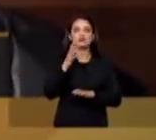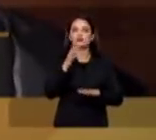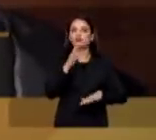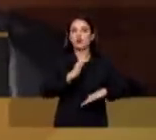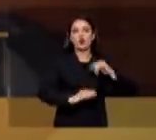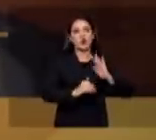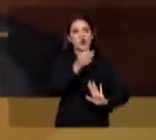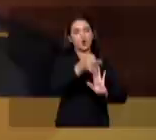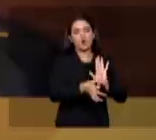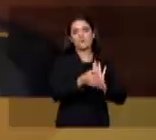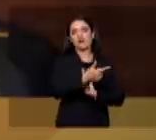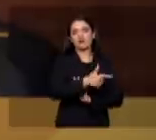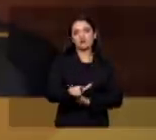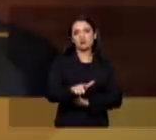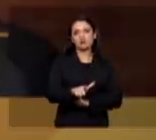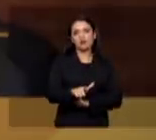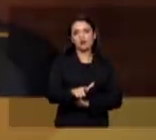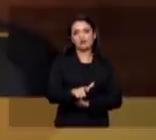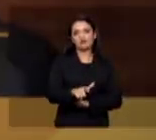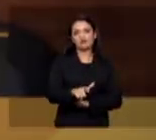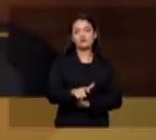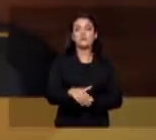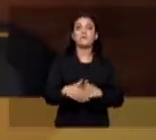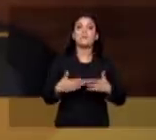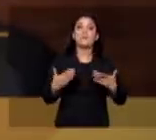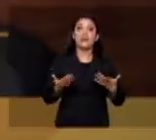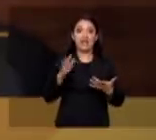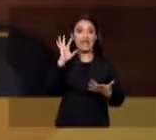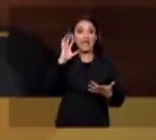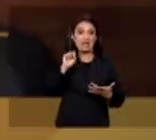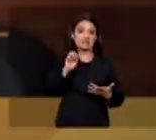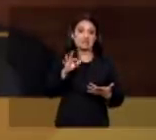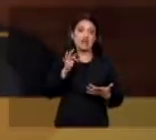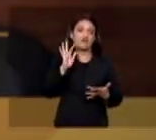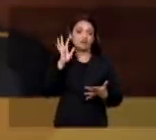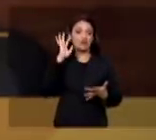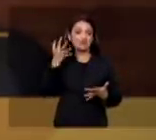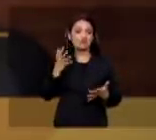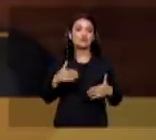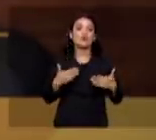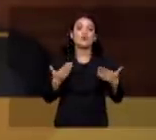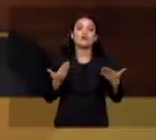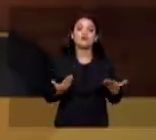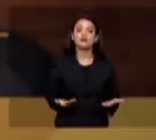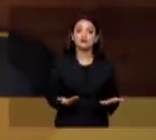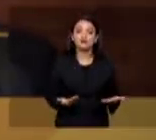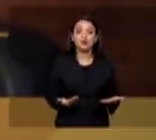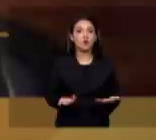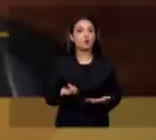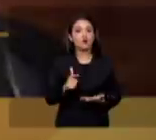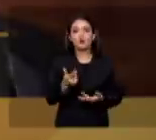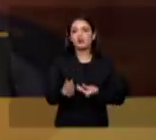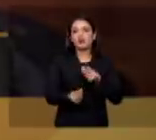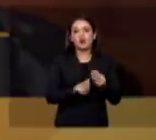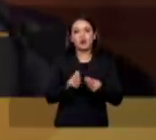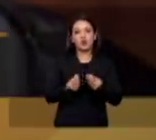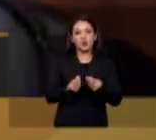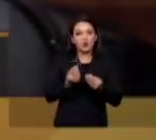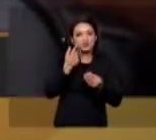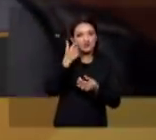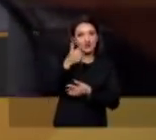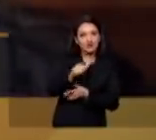no Supremo Tribunal Federal, fica esvaziada a aferição da